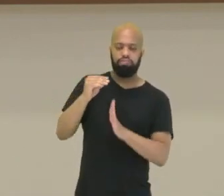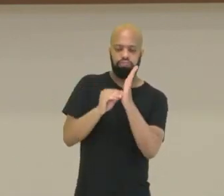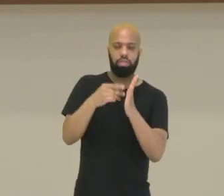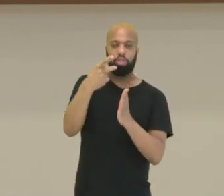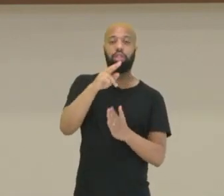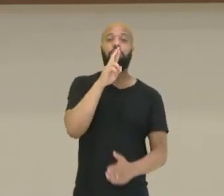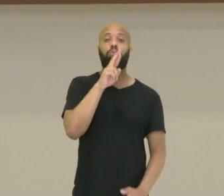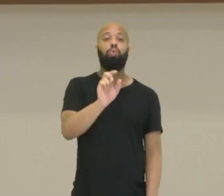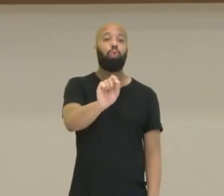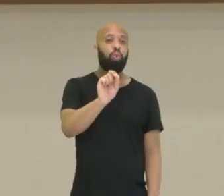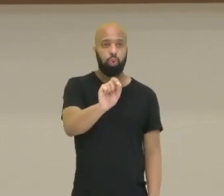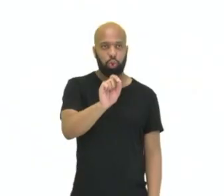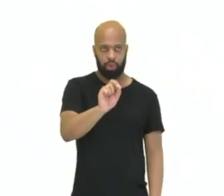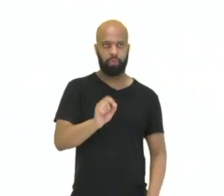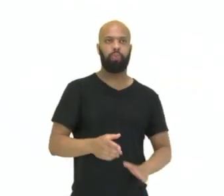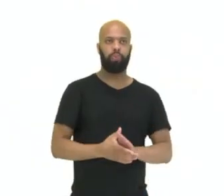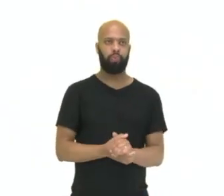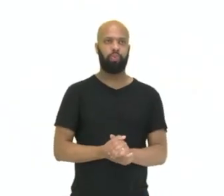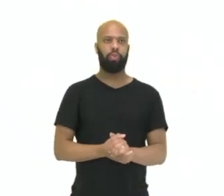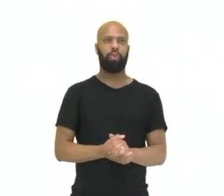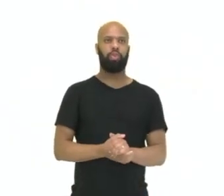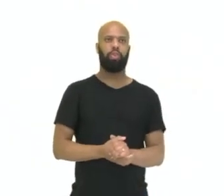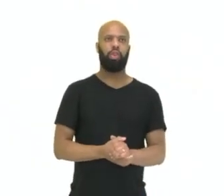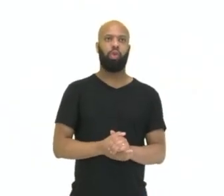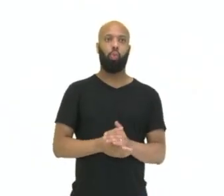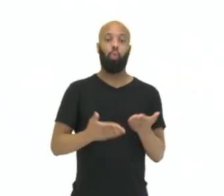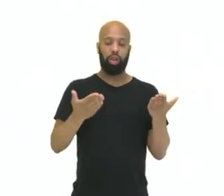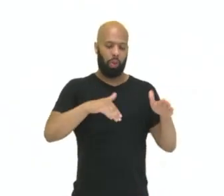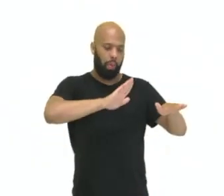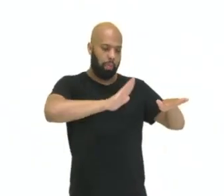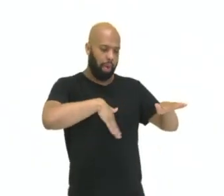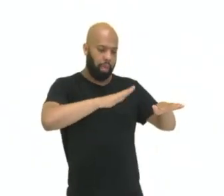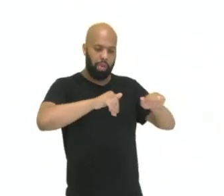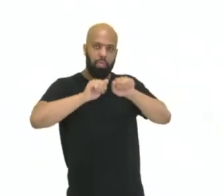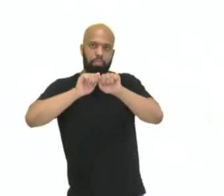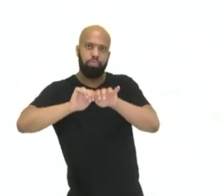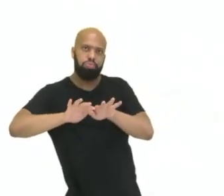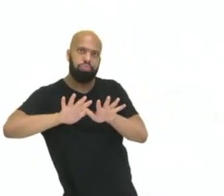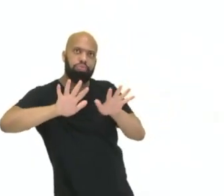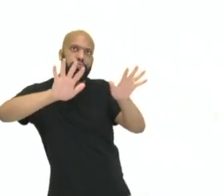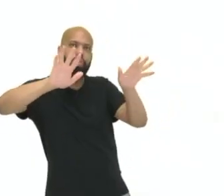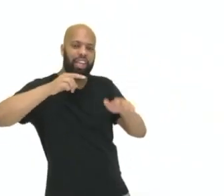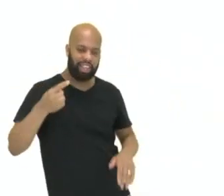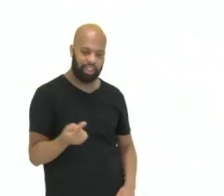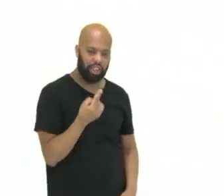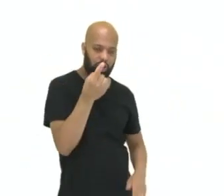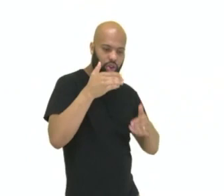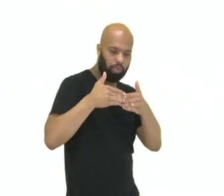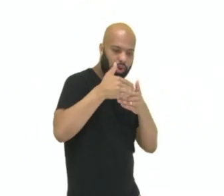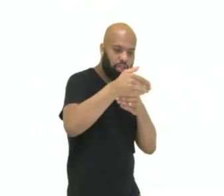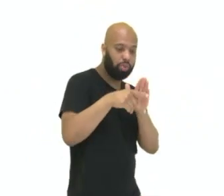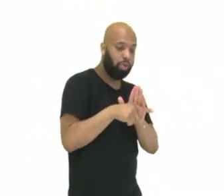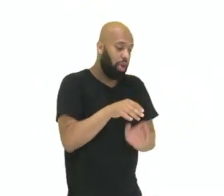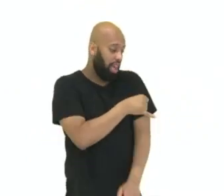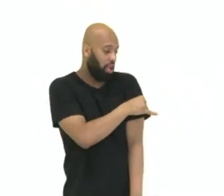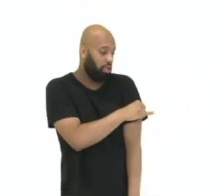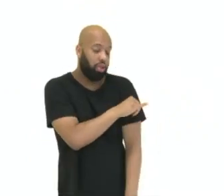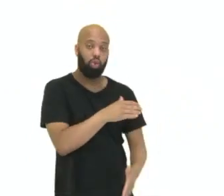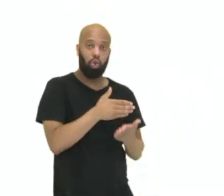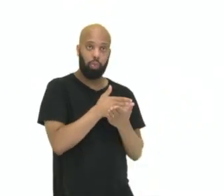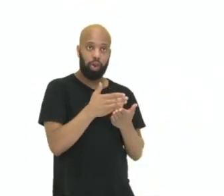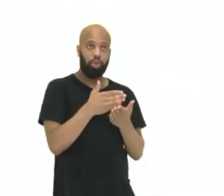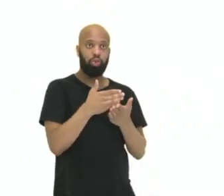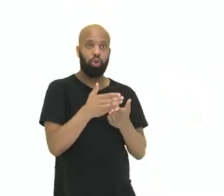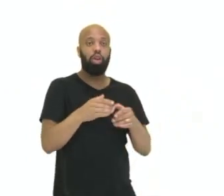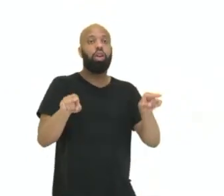ali na resposta de vocês, né? Do litoral para o interior, a partir do Rio de Janeiro